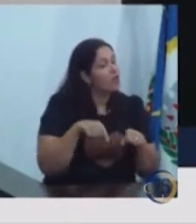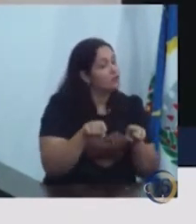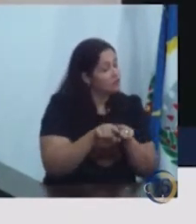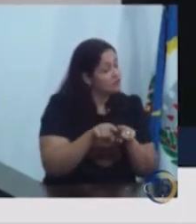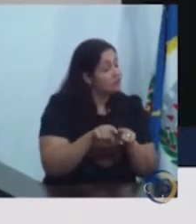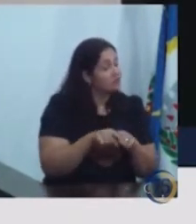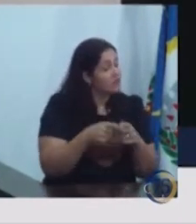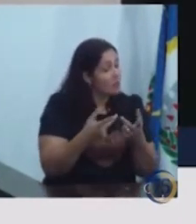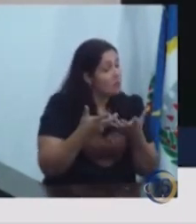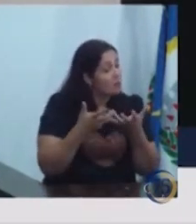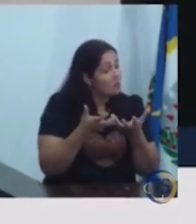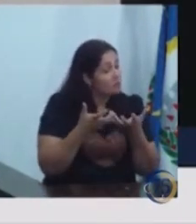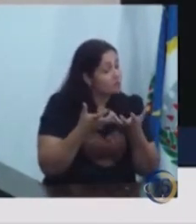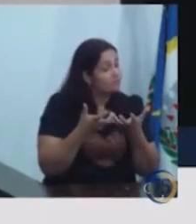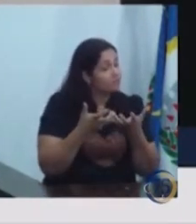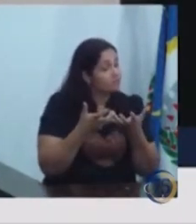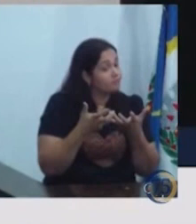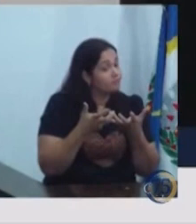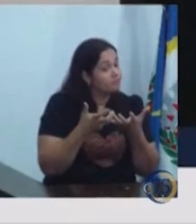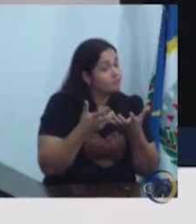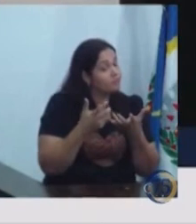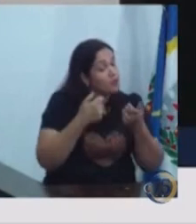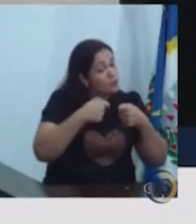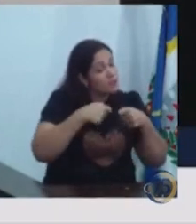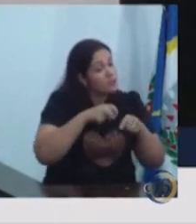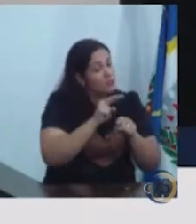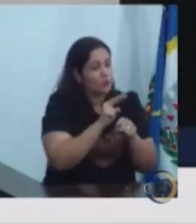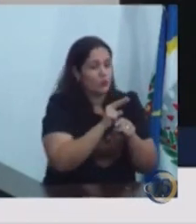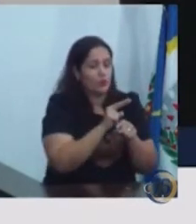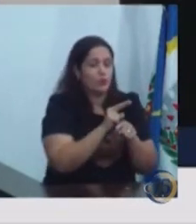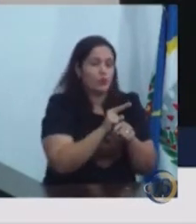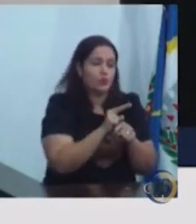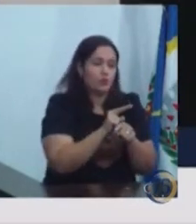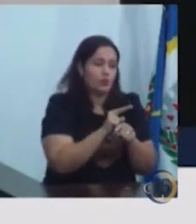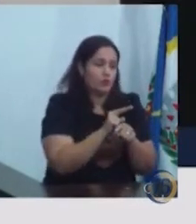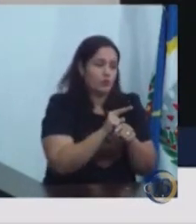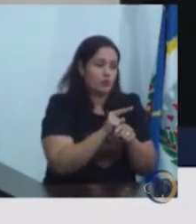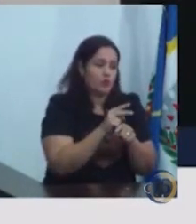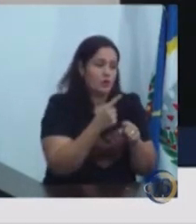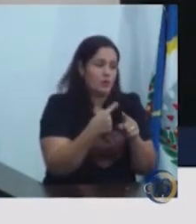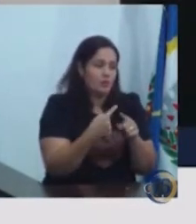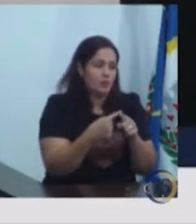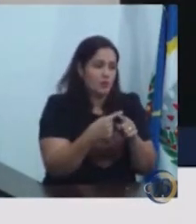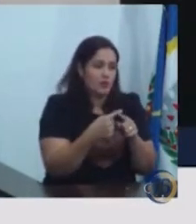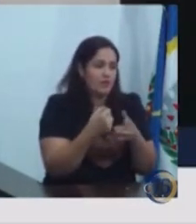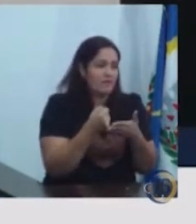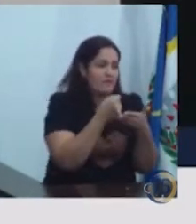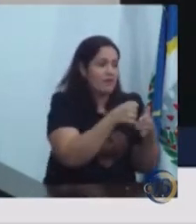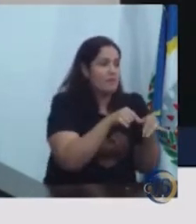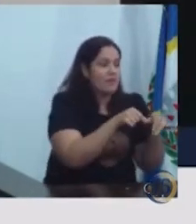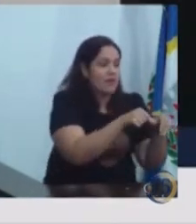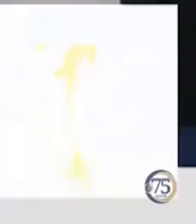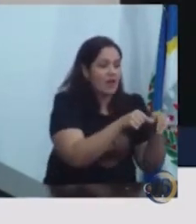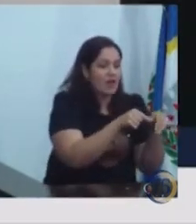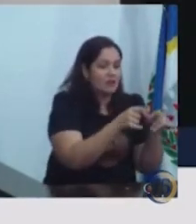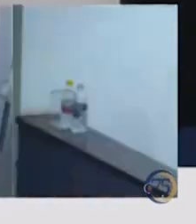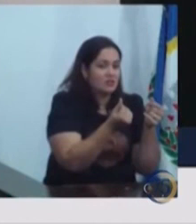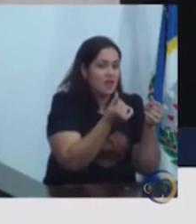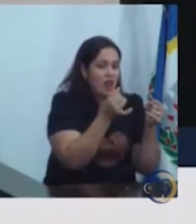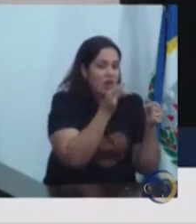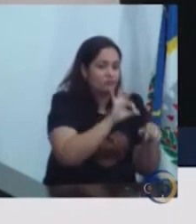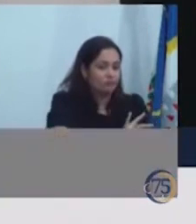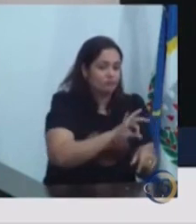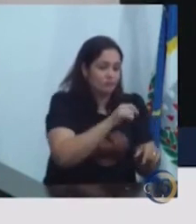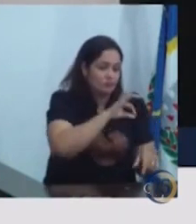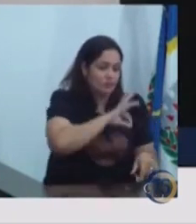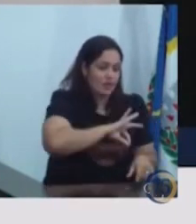Renato Abdala, que pediu sensibilidade da classe política para liberar o reajuste do piso salarial dos profissionais de enfermagem. A